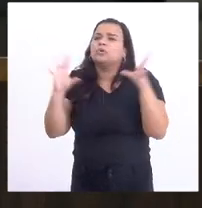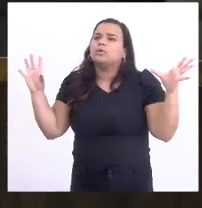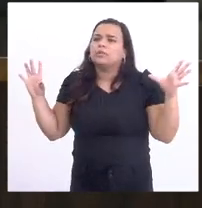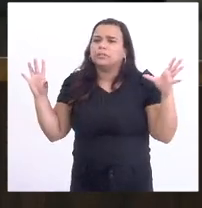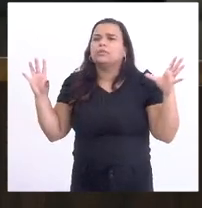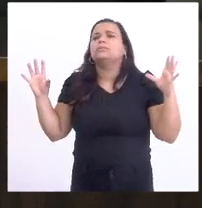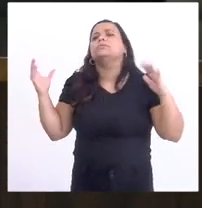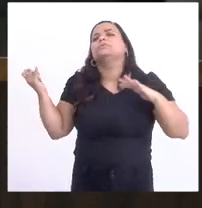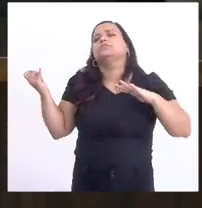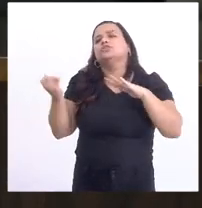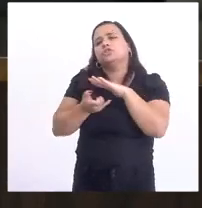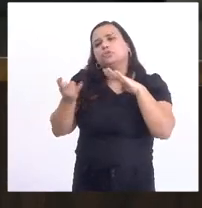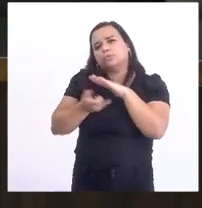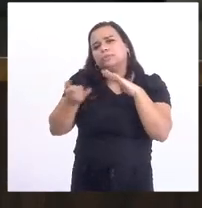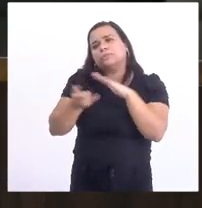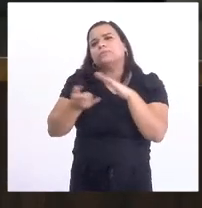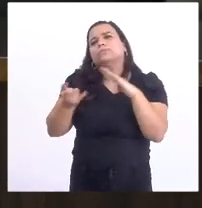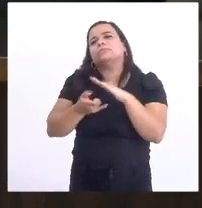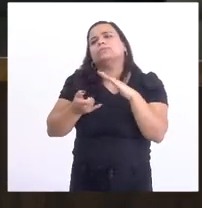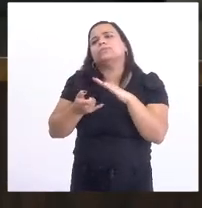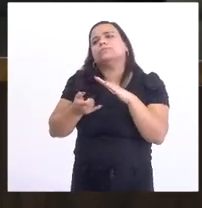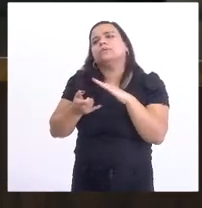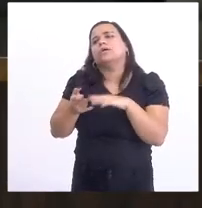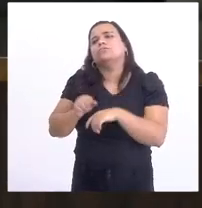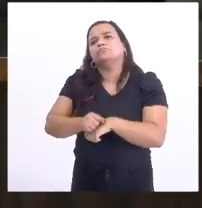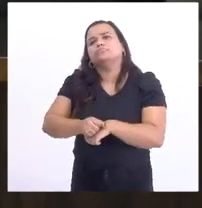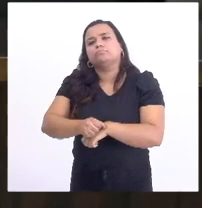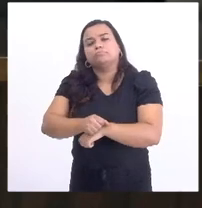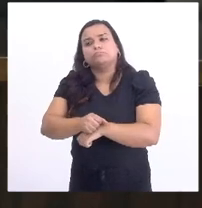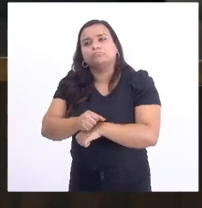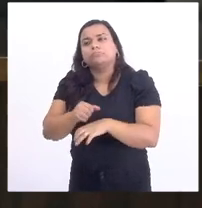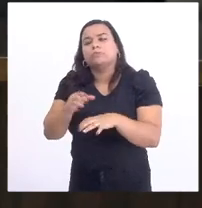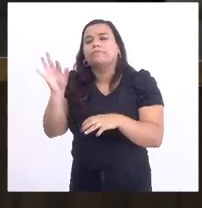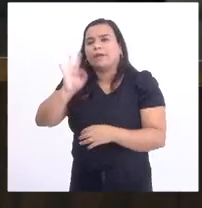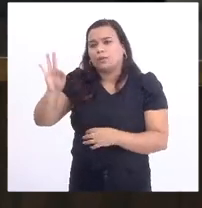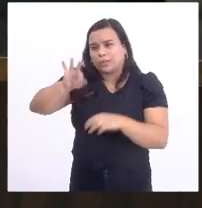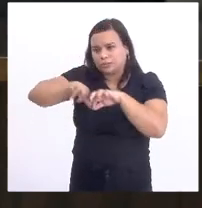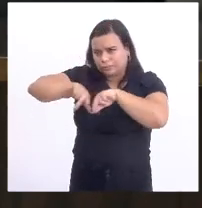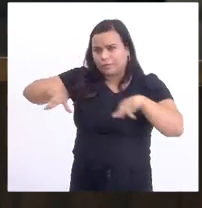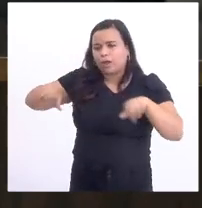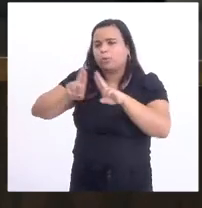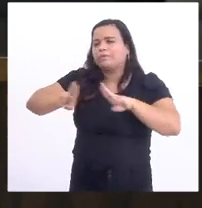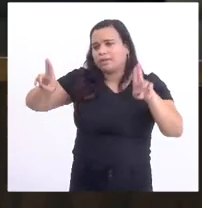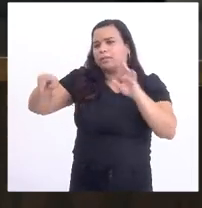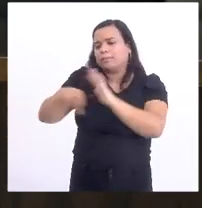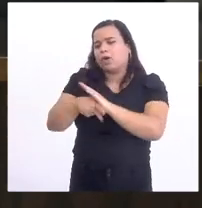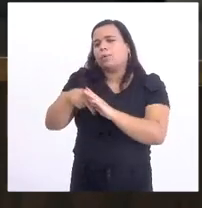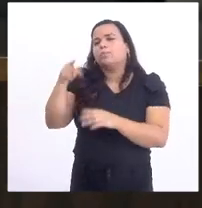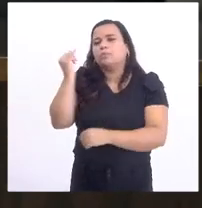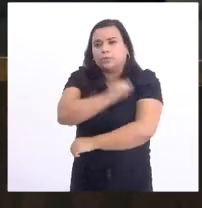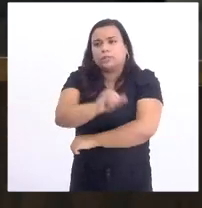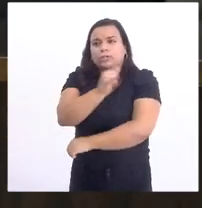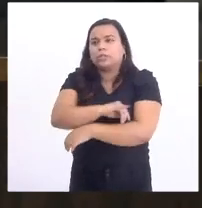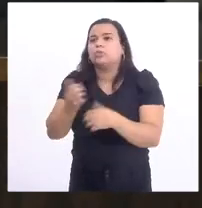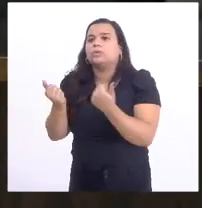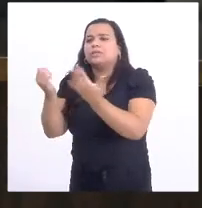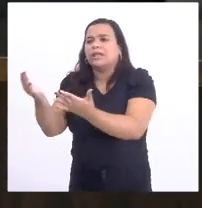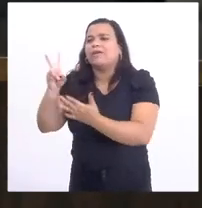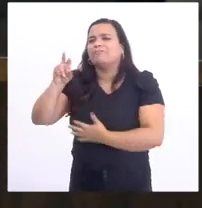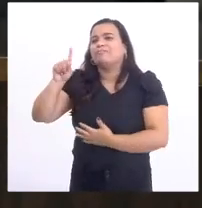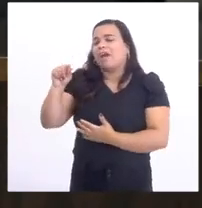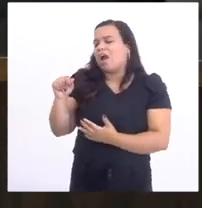Janeiro a destinar vagas ociosas a refugiados. Pendente de pareceres das comissões de Constituição, Justiça, de Educação, Ciência e